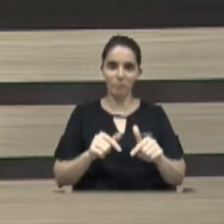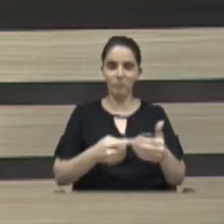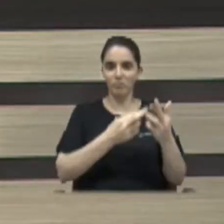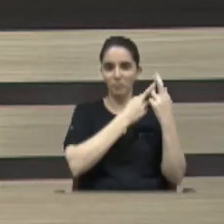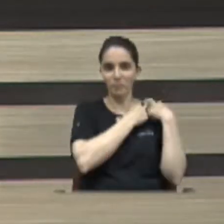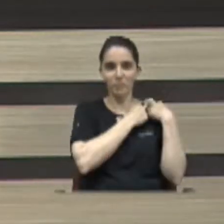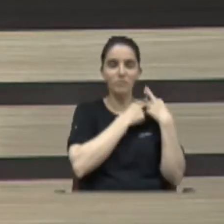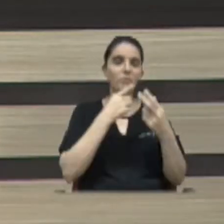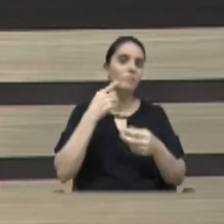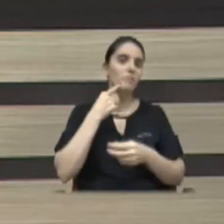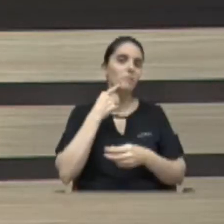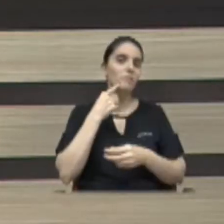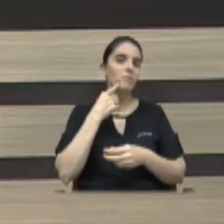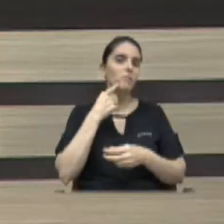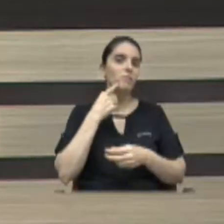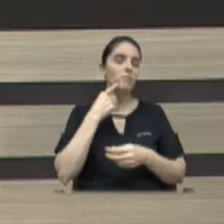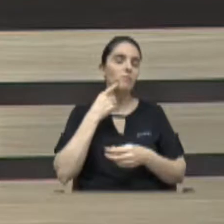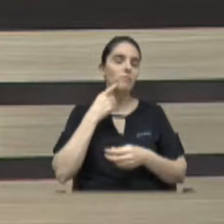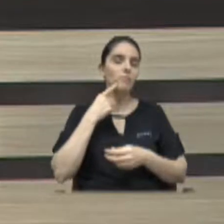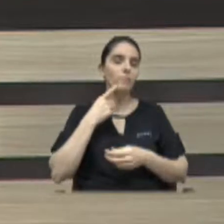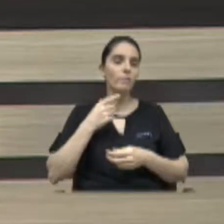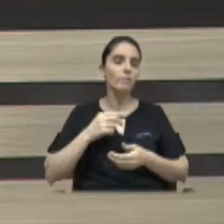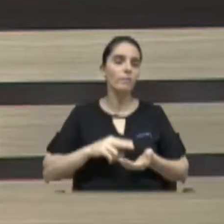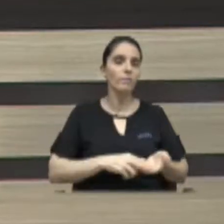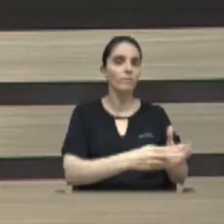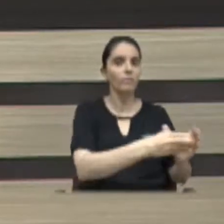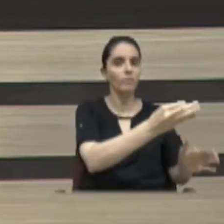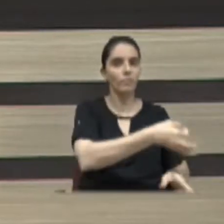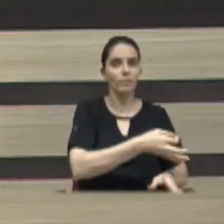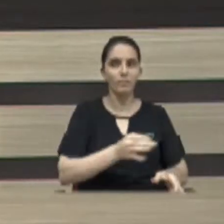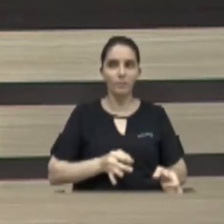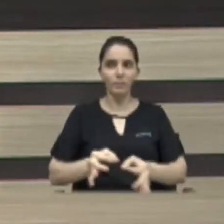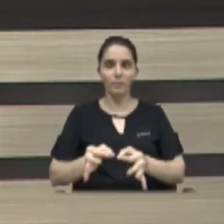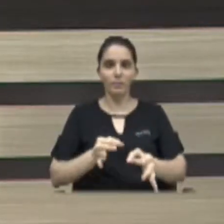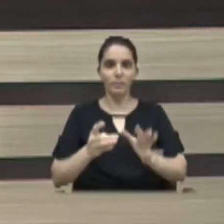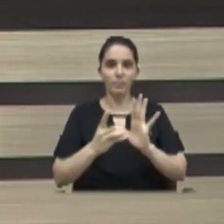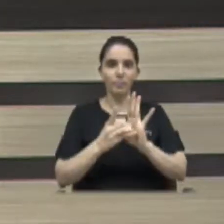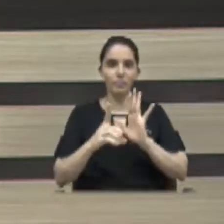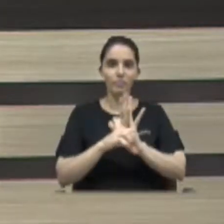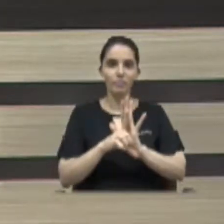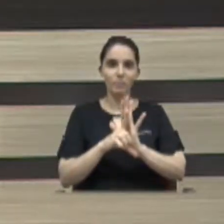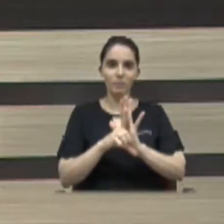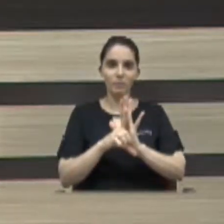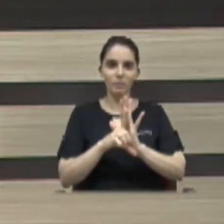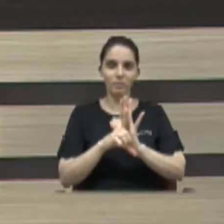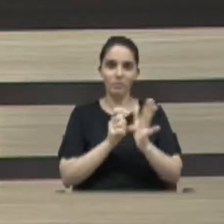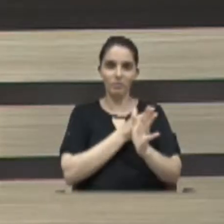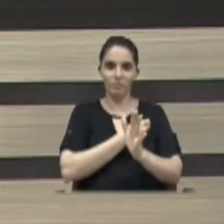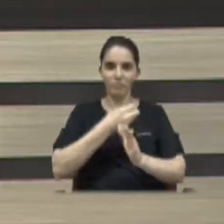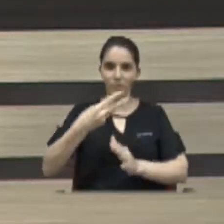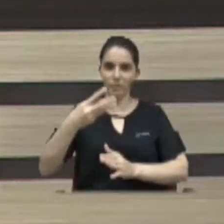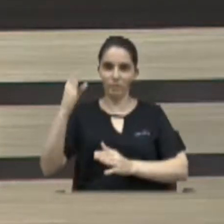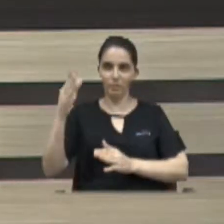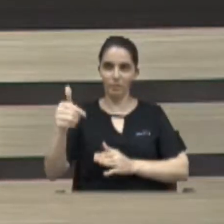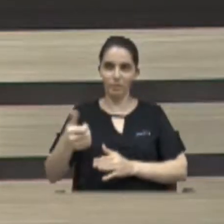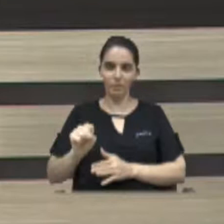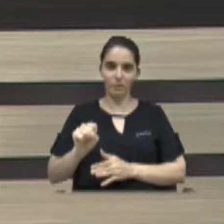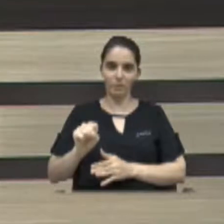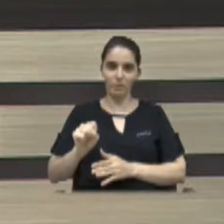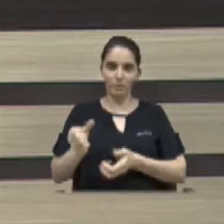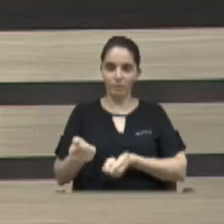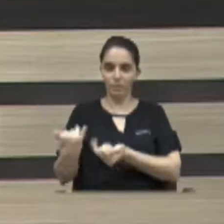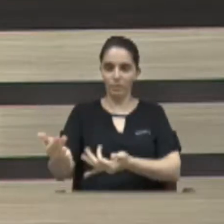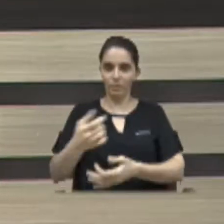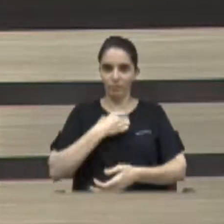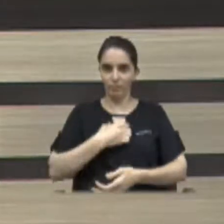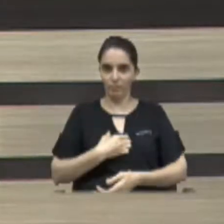Silva. Encaminhe-se às comissões competentes. Projeto de decreto legislativo número 3/2018, concede a